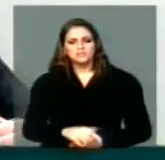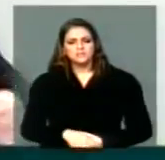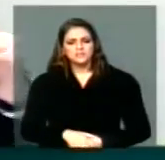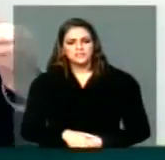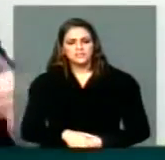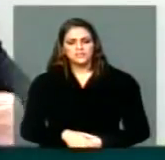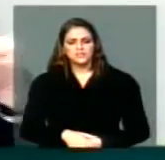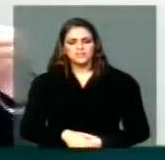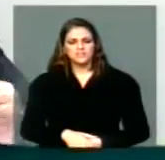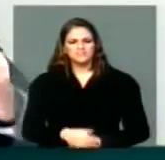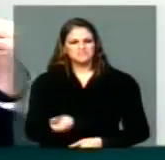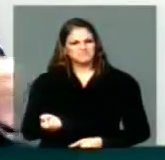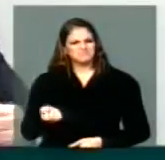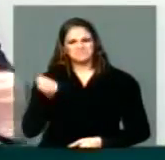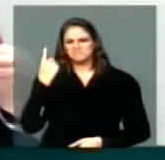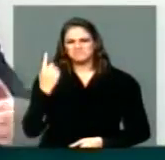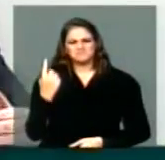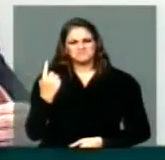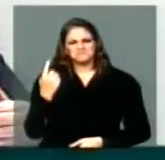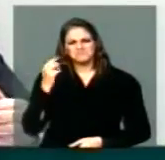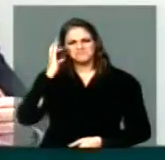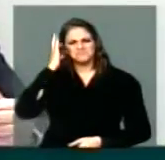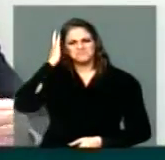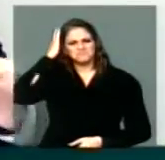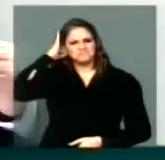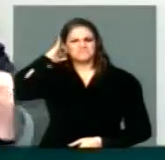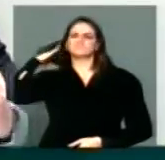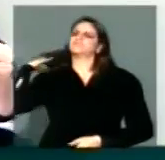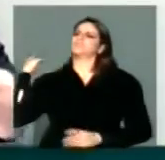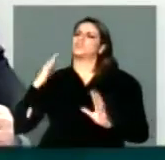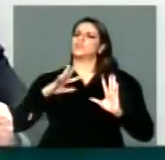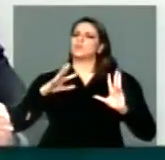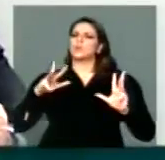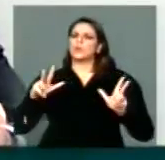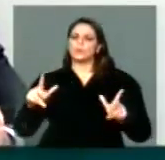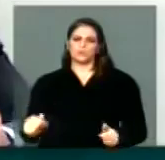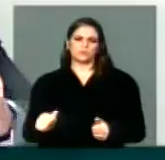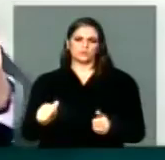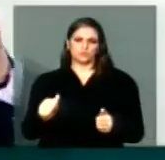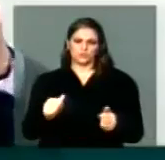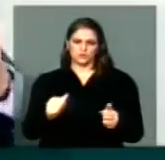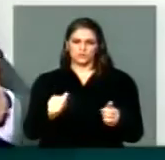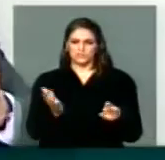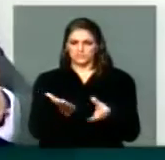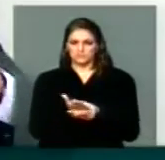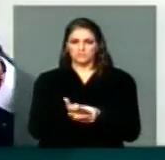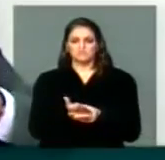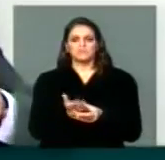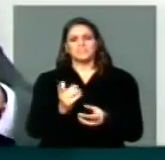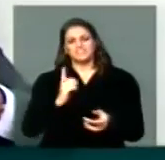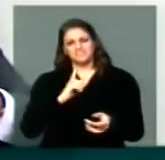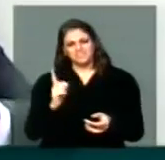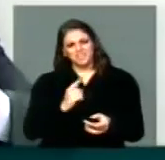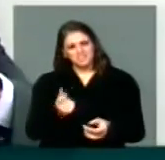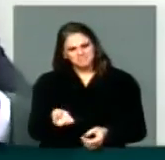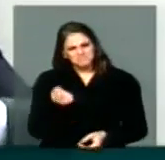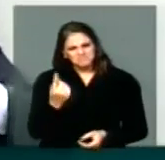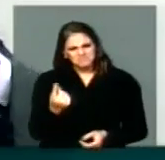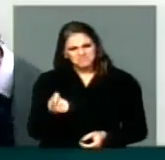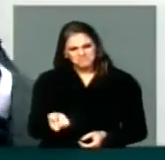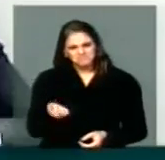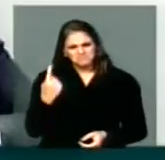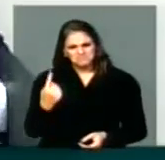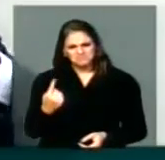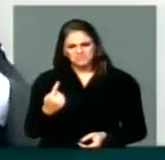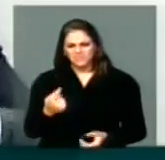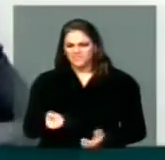Essas incoerências estão em todas as petições. Todas as petições. É só ter atenção e lê-las que vai